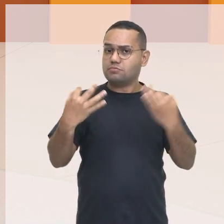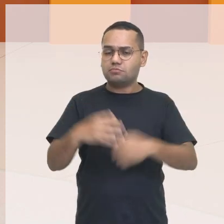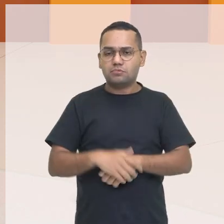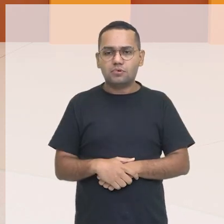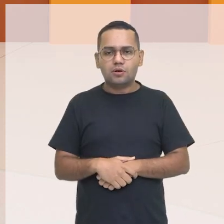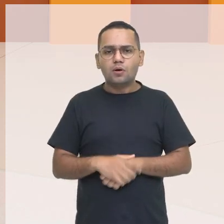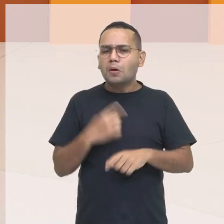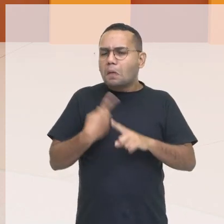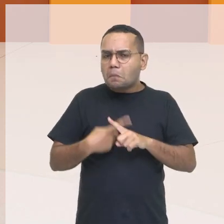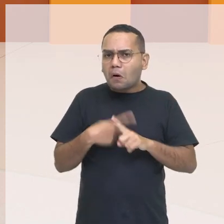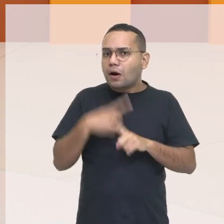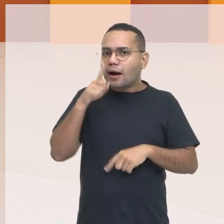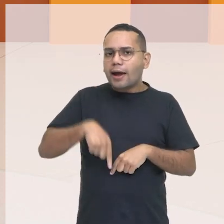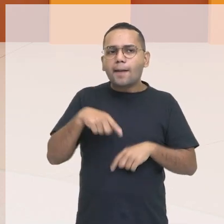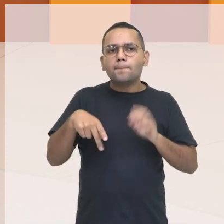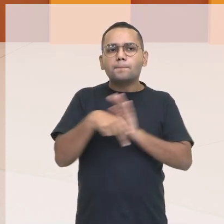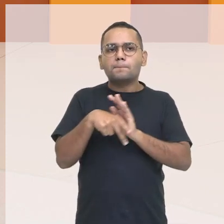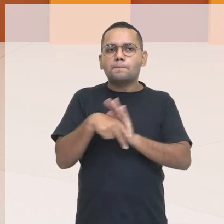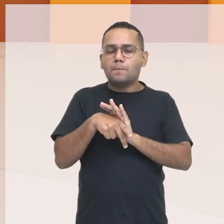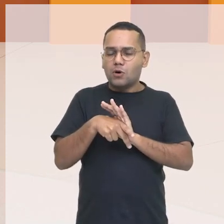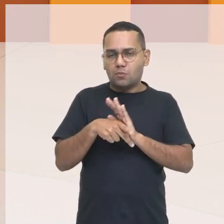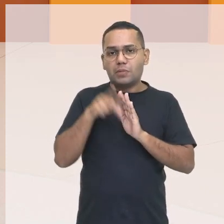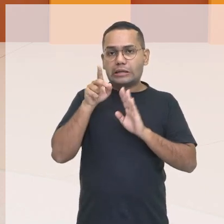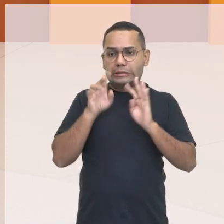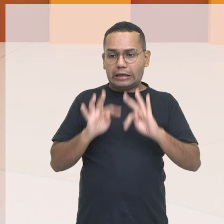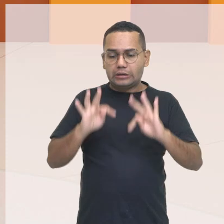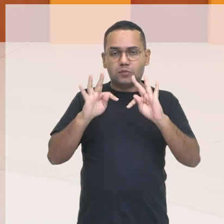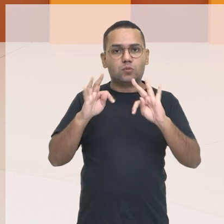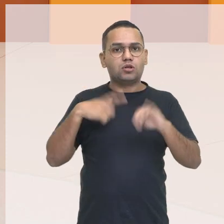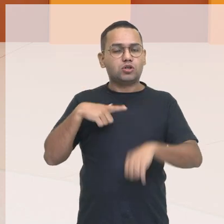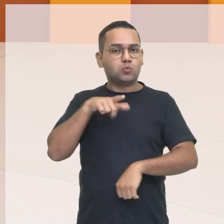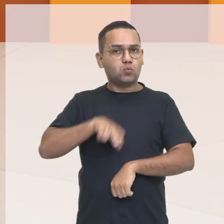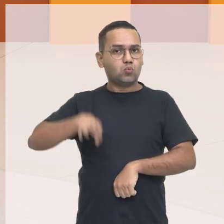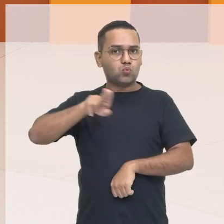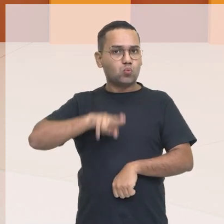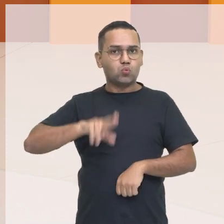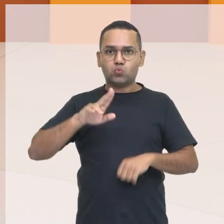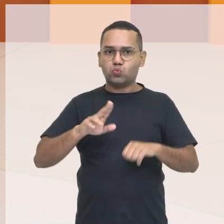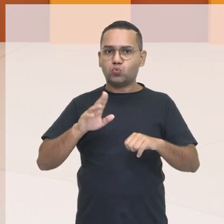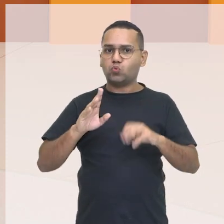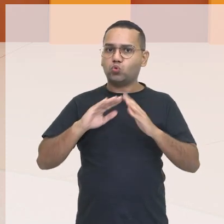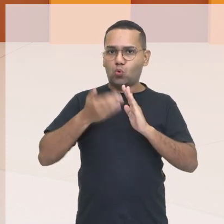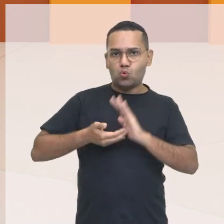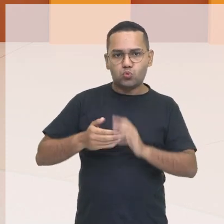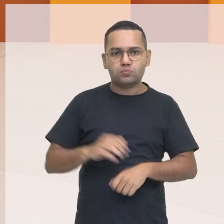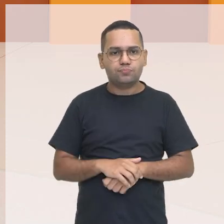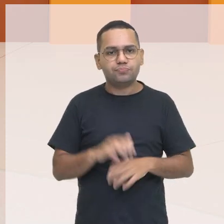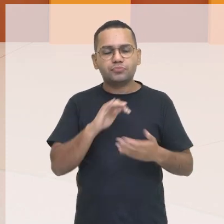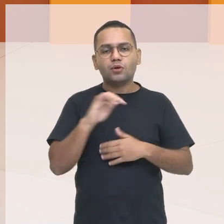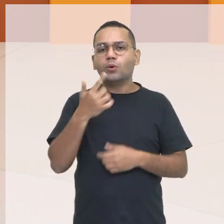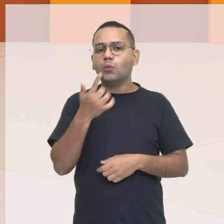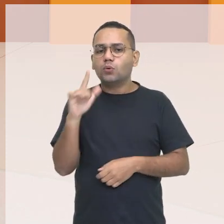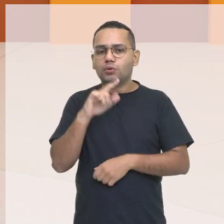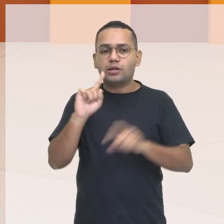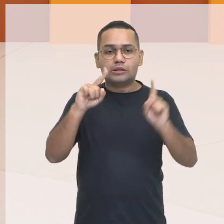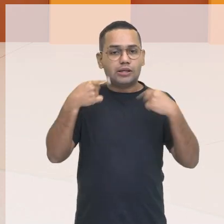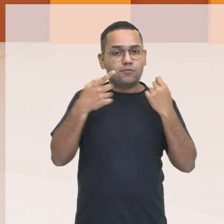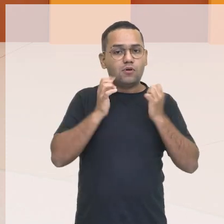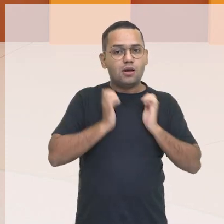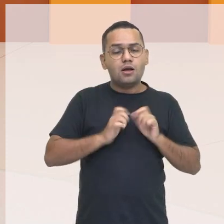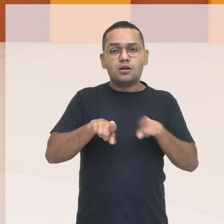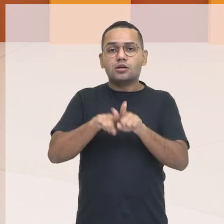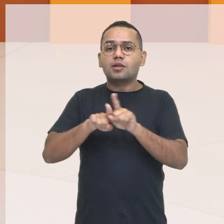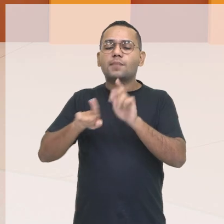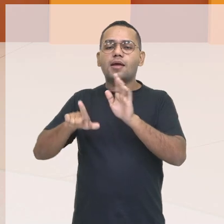temos que ter cuidado. E também o desafio ético e a regulamentação dessas